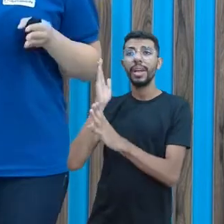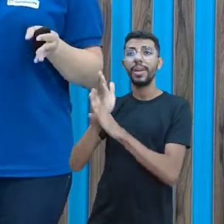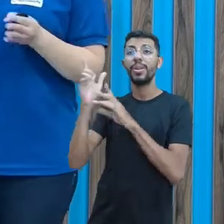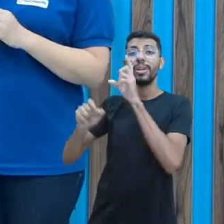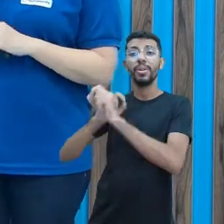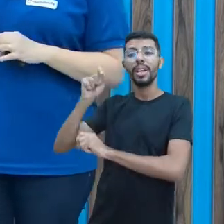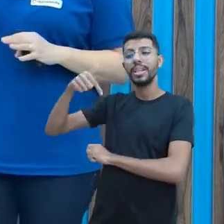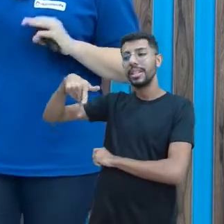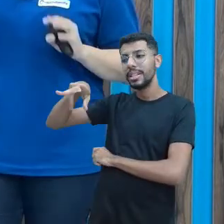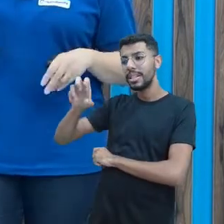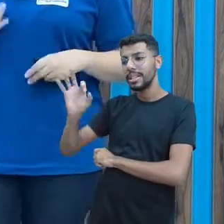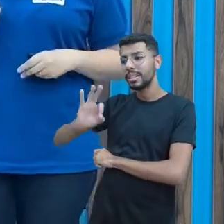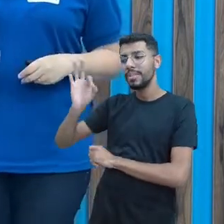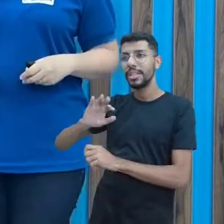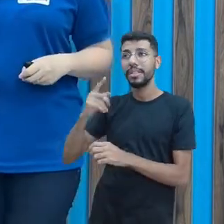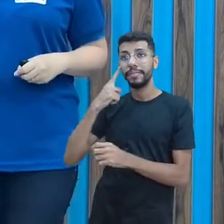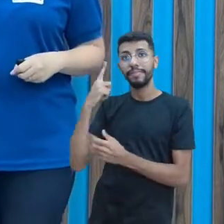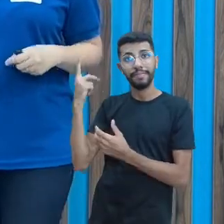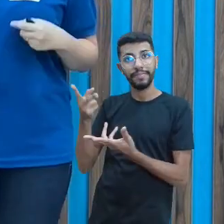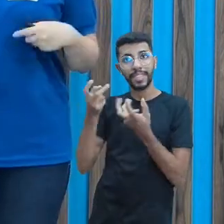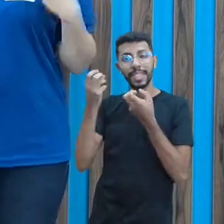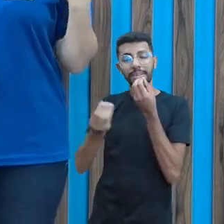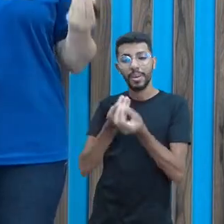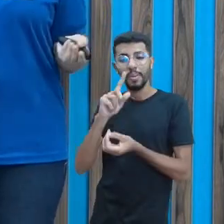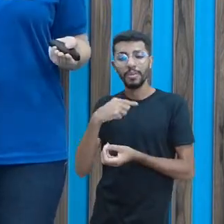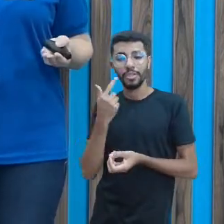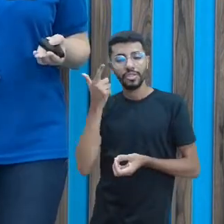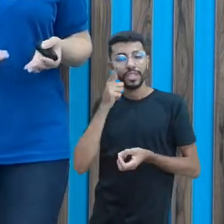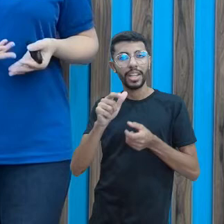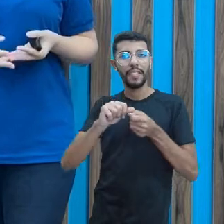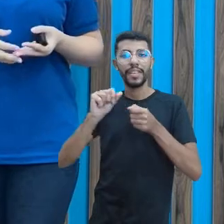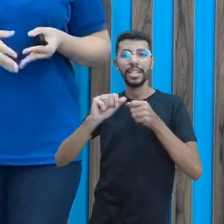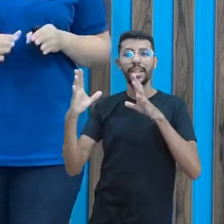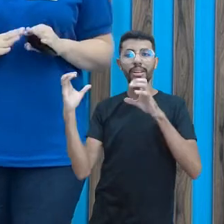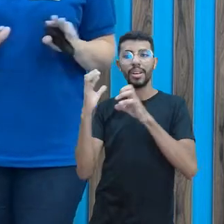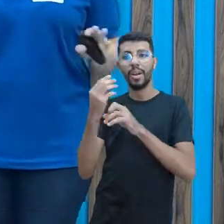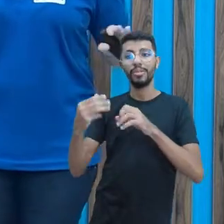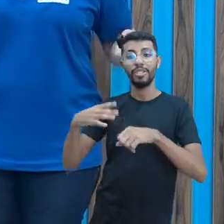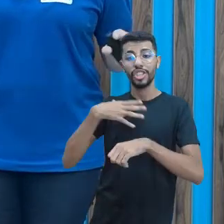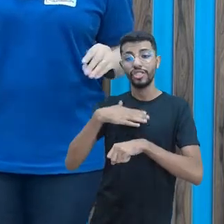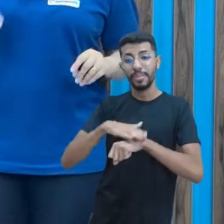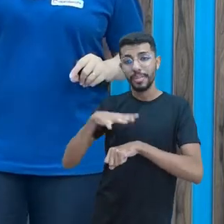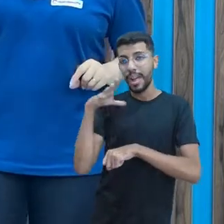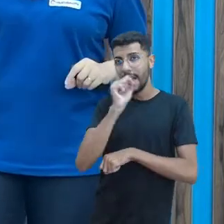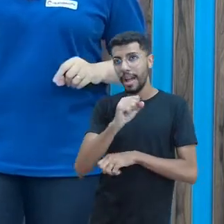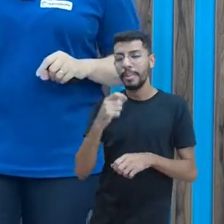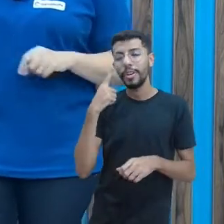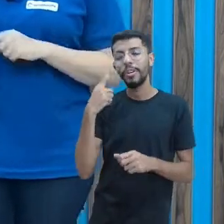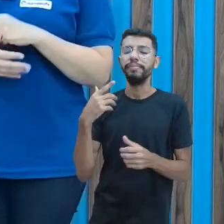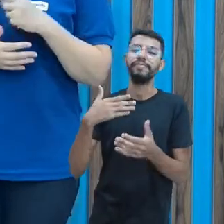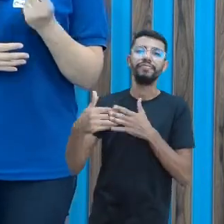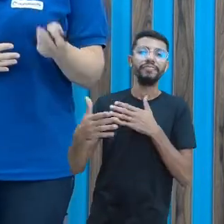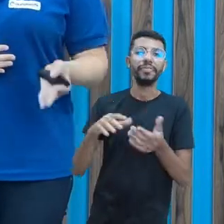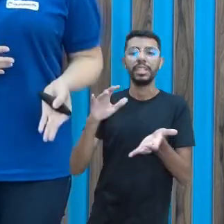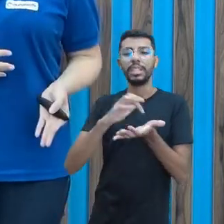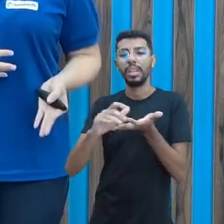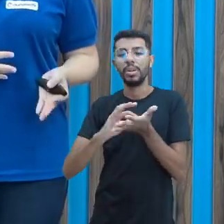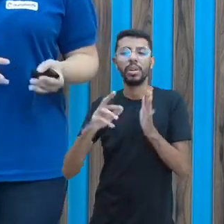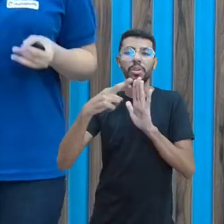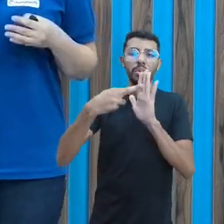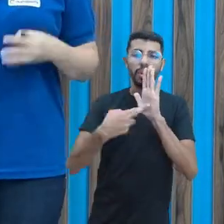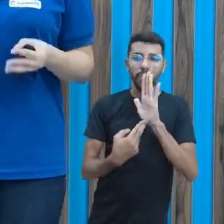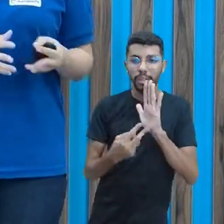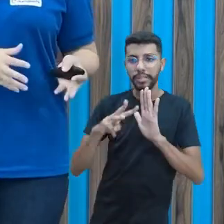fechadinhos para fazer esse cálculo de maneira mais rápida. Então, claro, gente, se você fizer independente da calculadora, da regrinha de